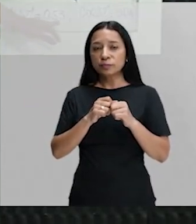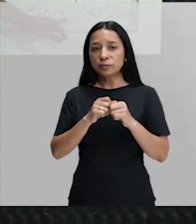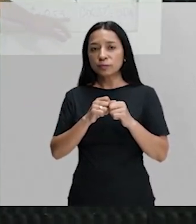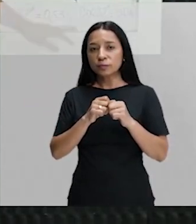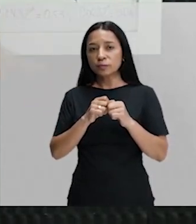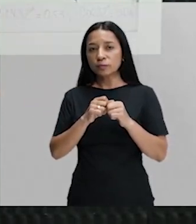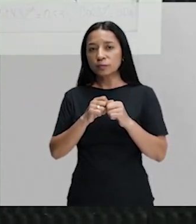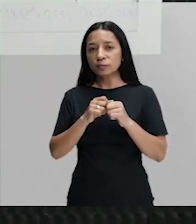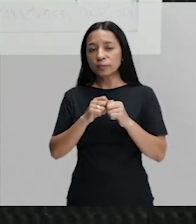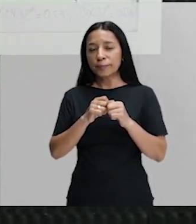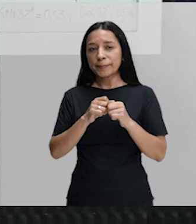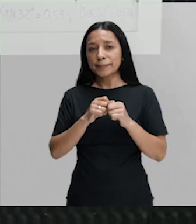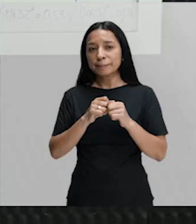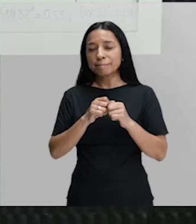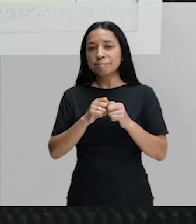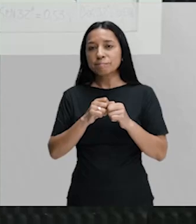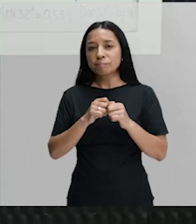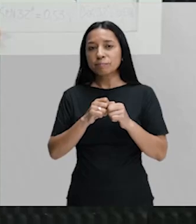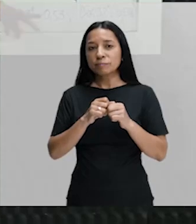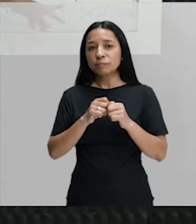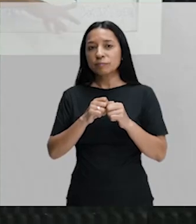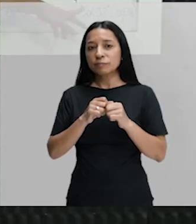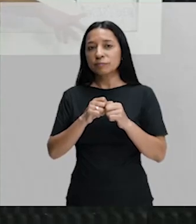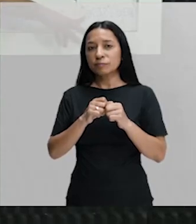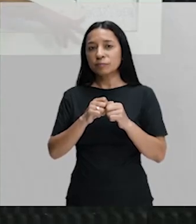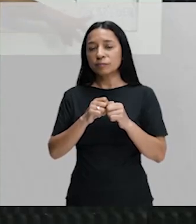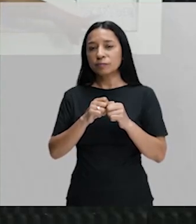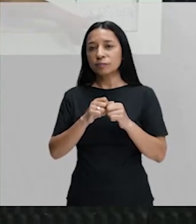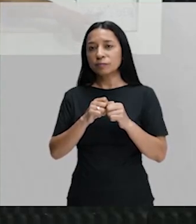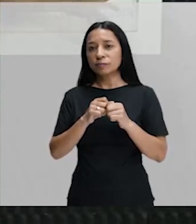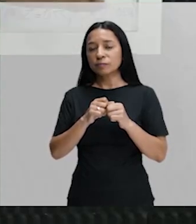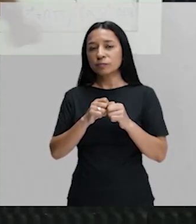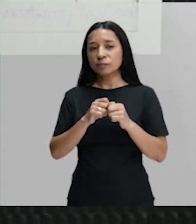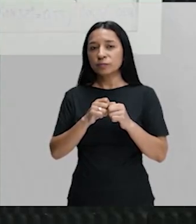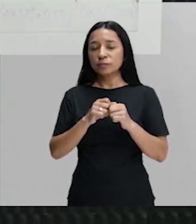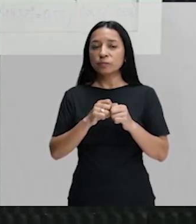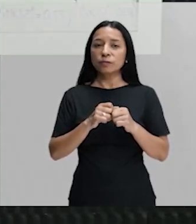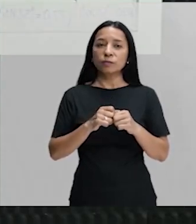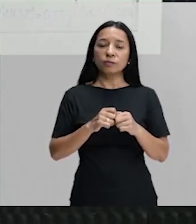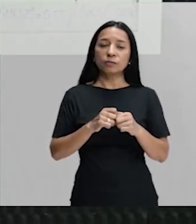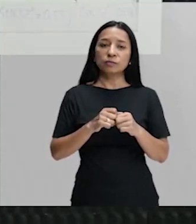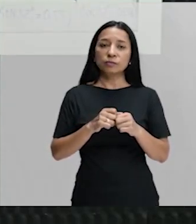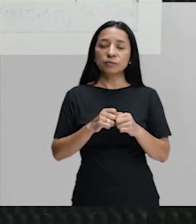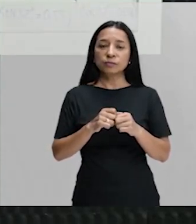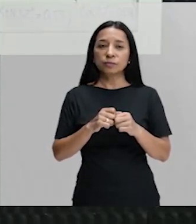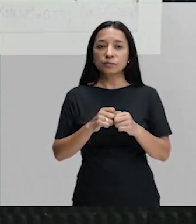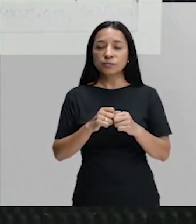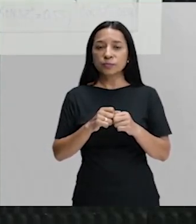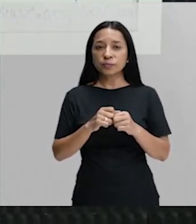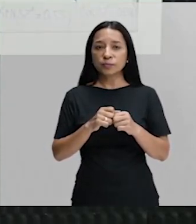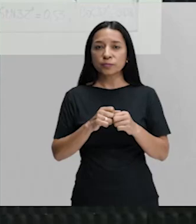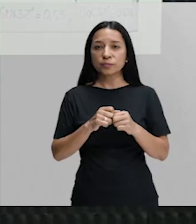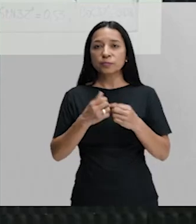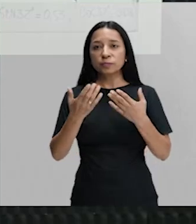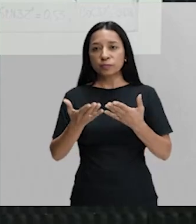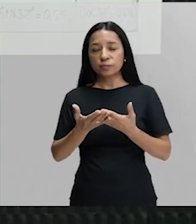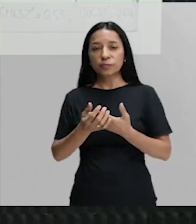32 é 0,53, né? Ele me forneceu, e o cosseno de 32 é